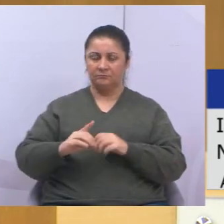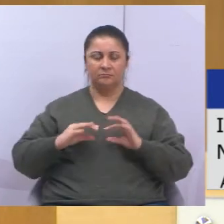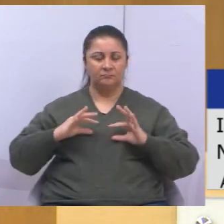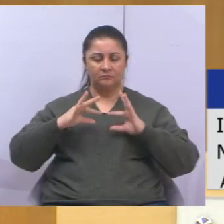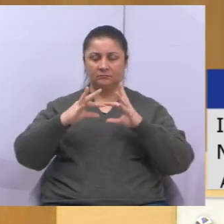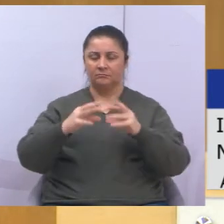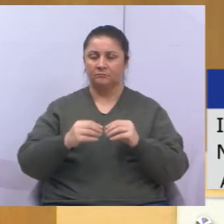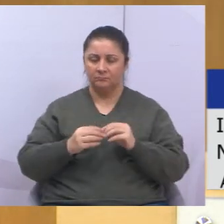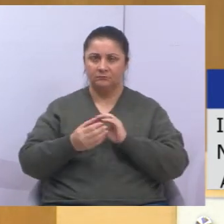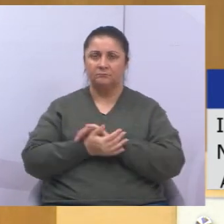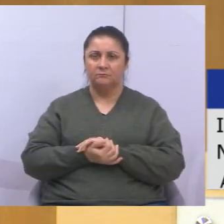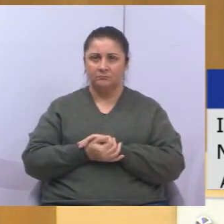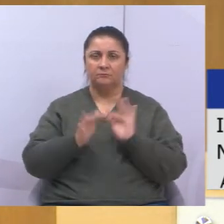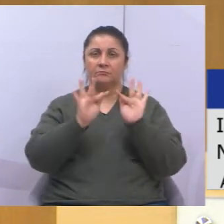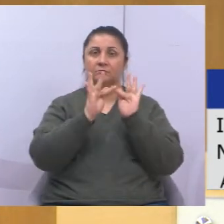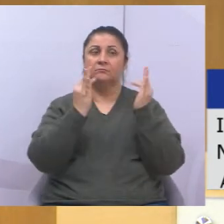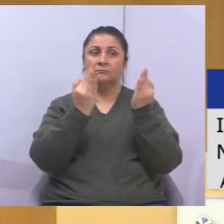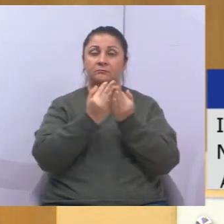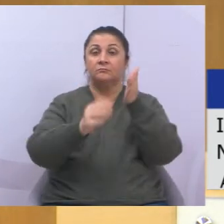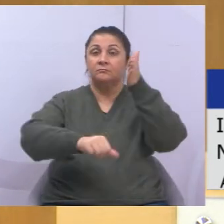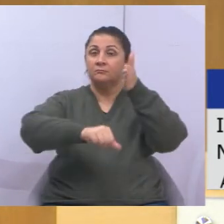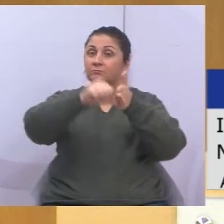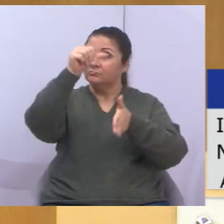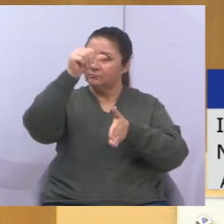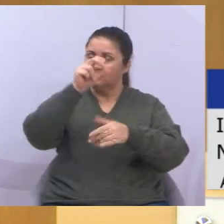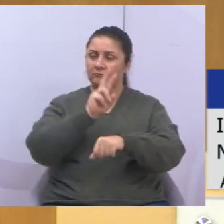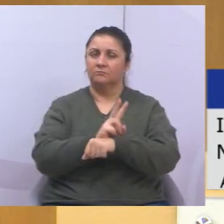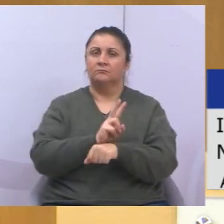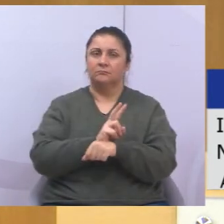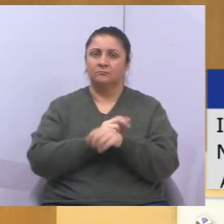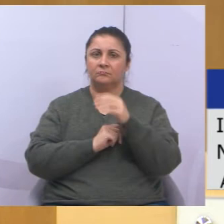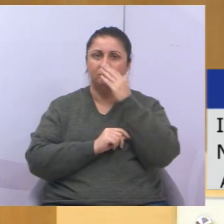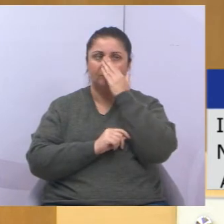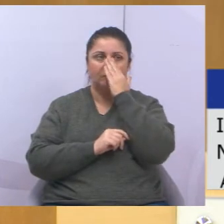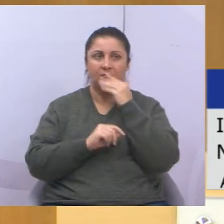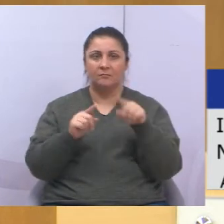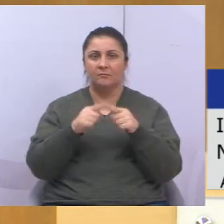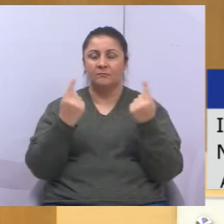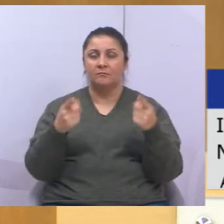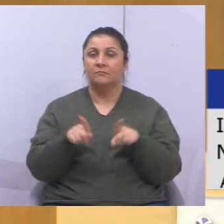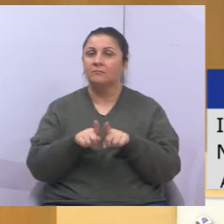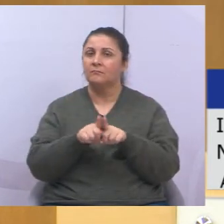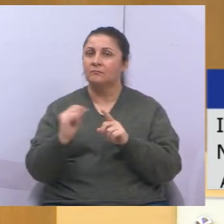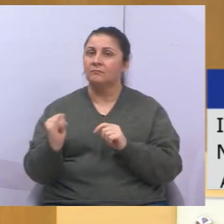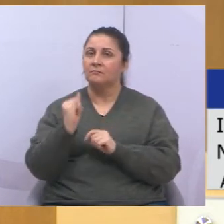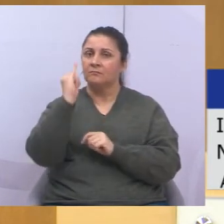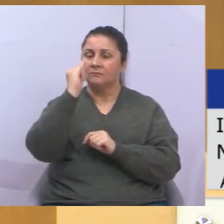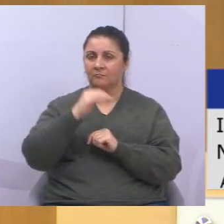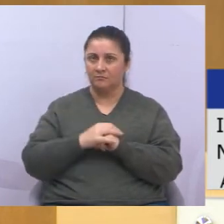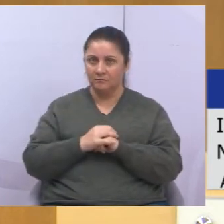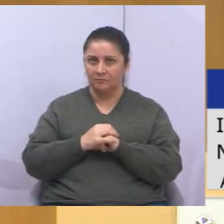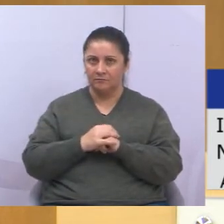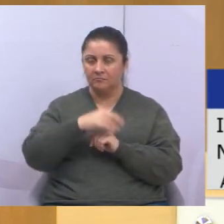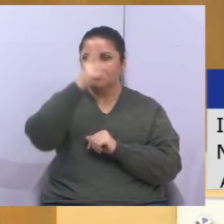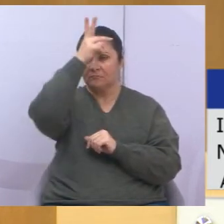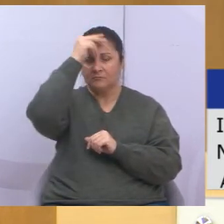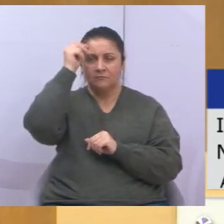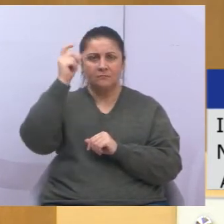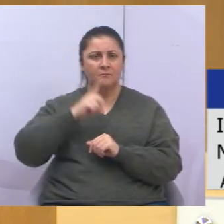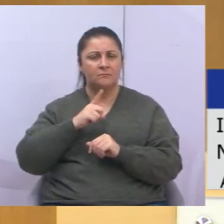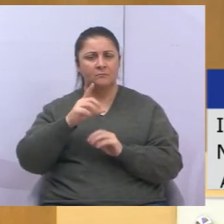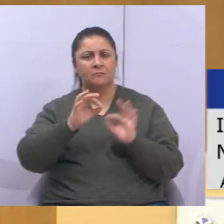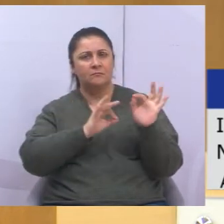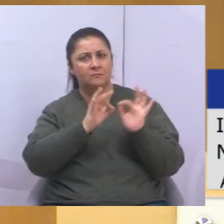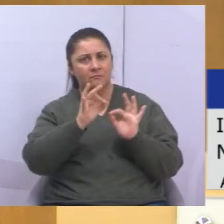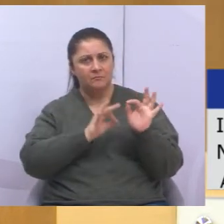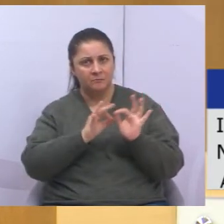todos assegurados. A família é a primeira a cuidar das crianças, mas é também tão importante que o poder público tenha